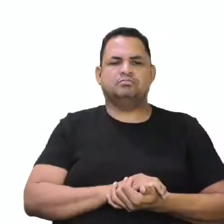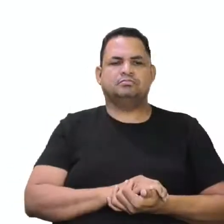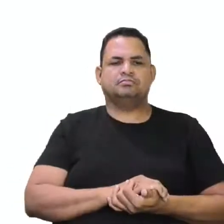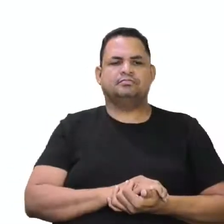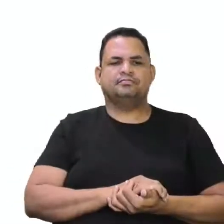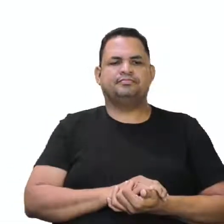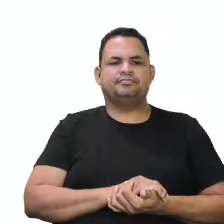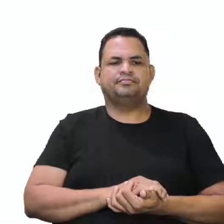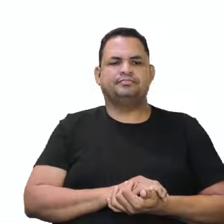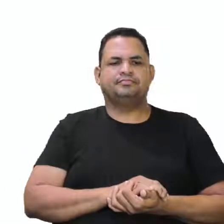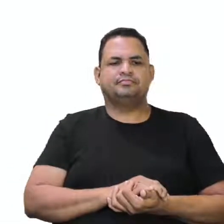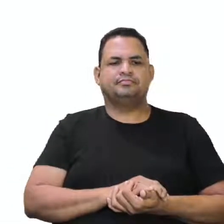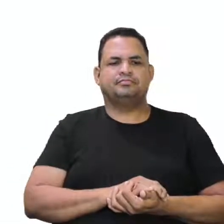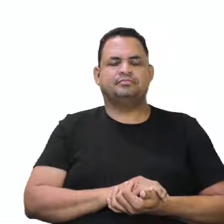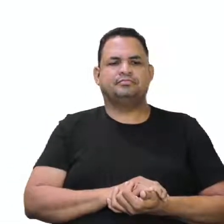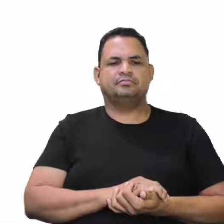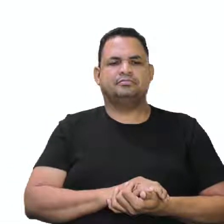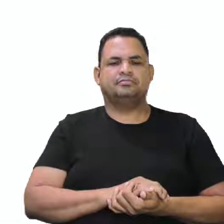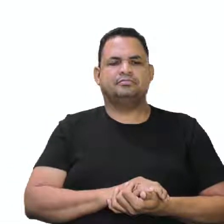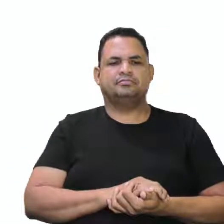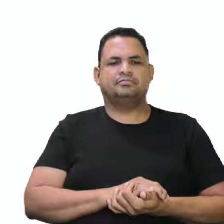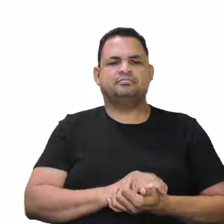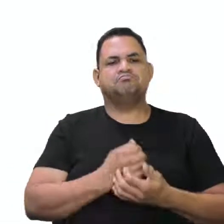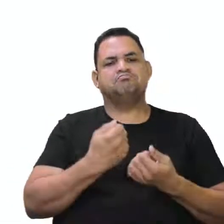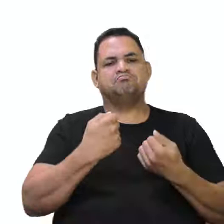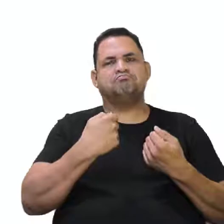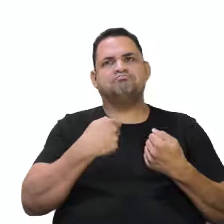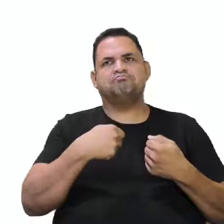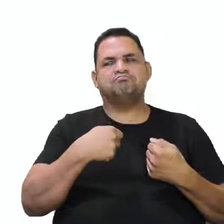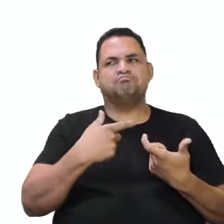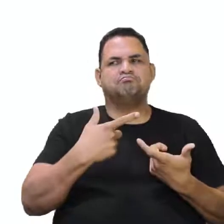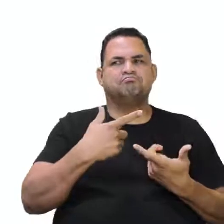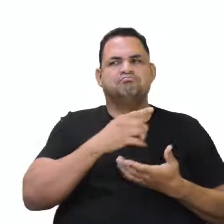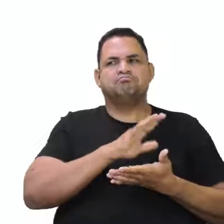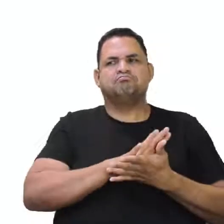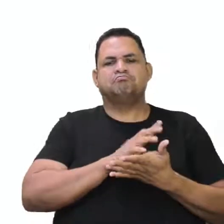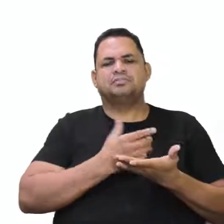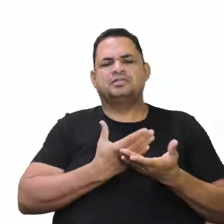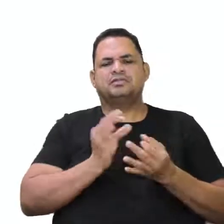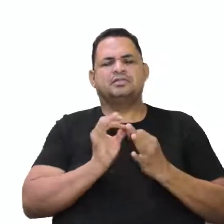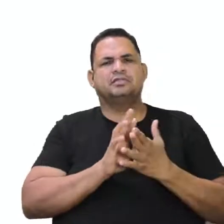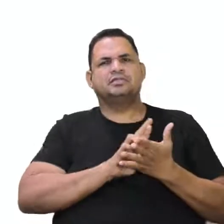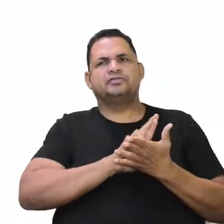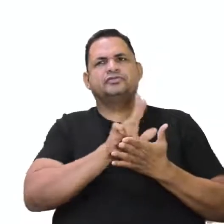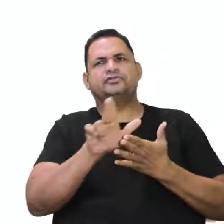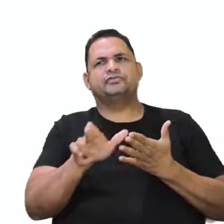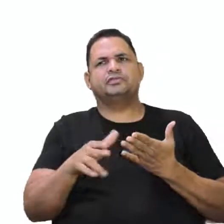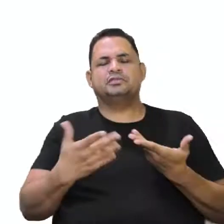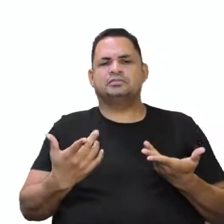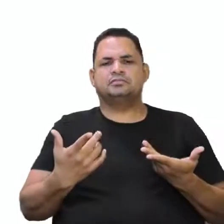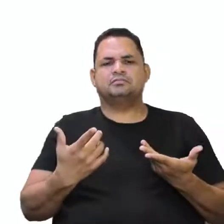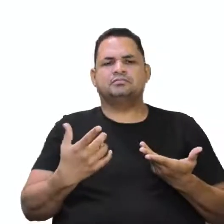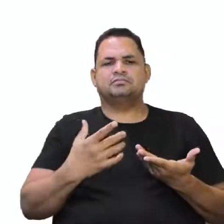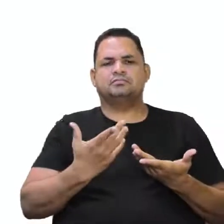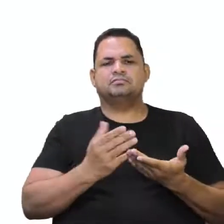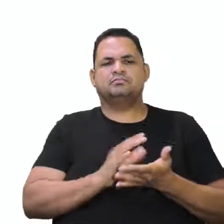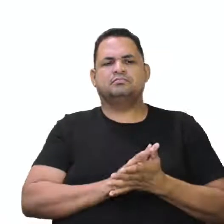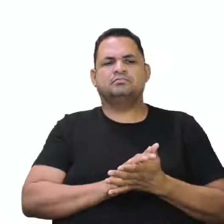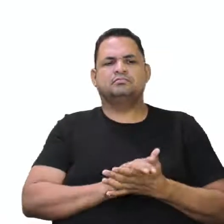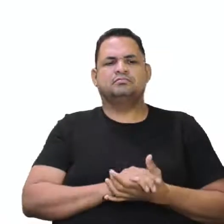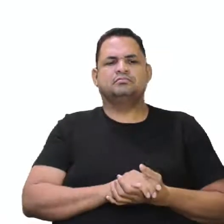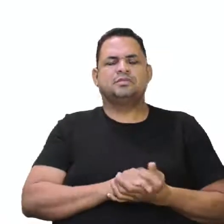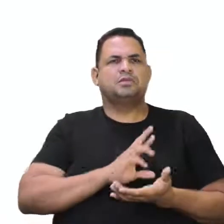take many different forms. Ele pode se tomar várias formas diferentes, como eu falei para vocês. Pode ser